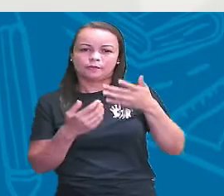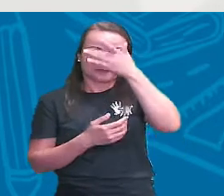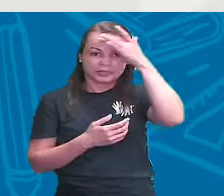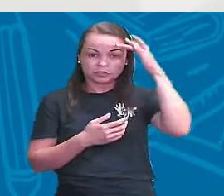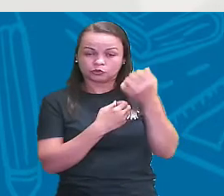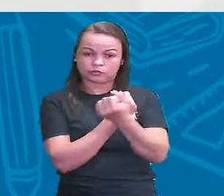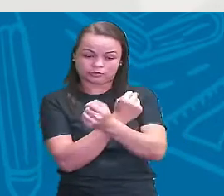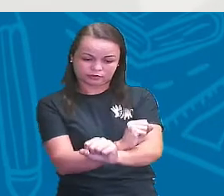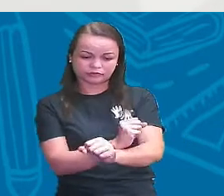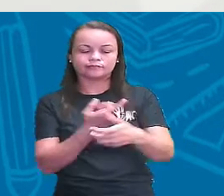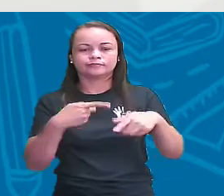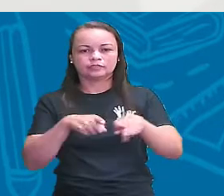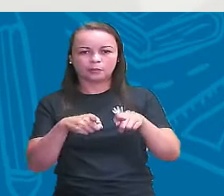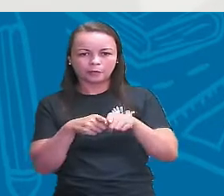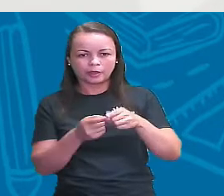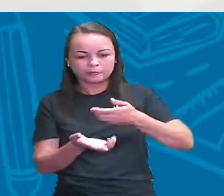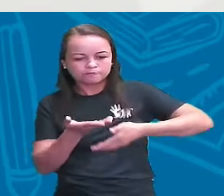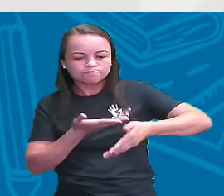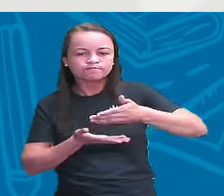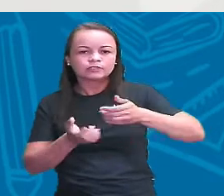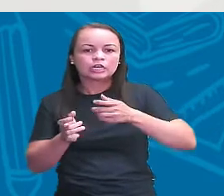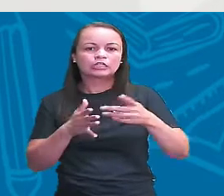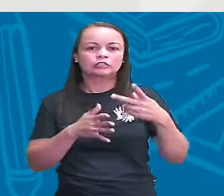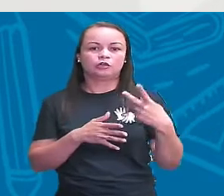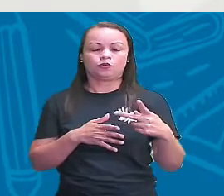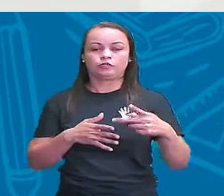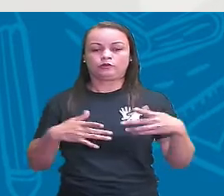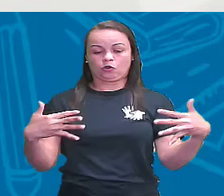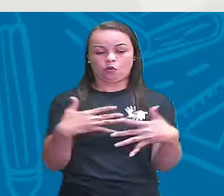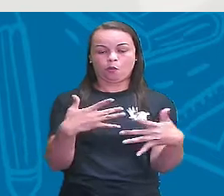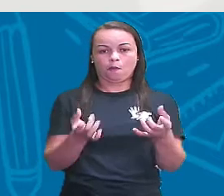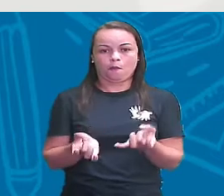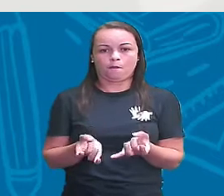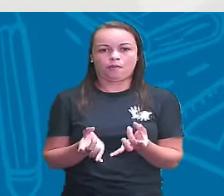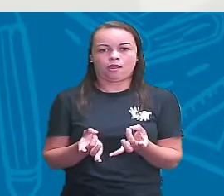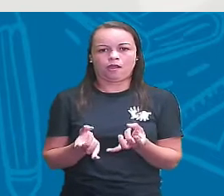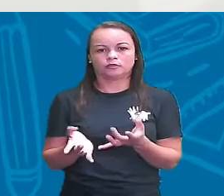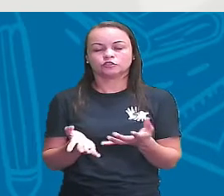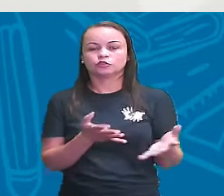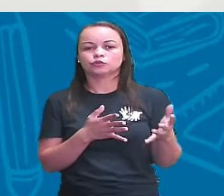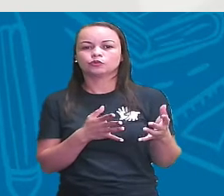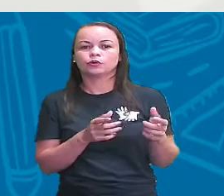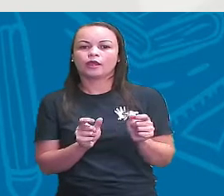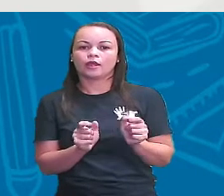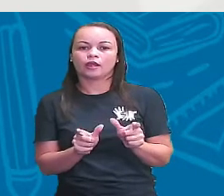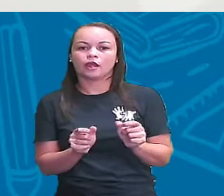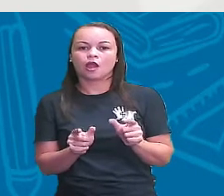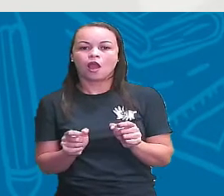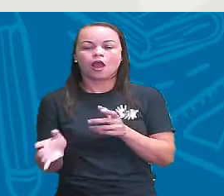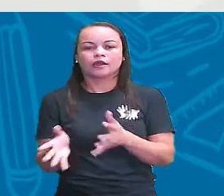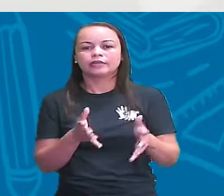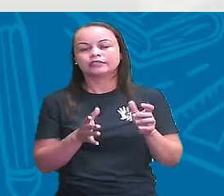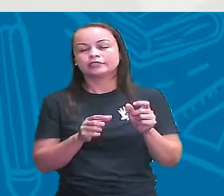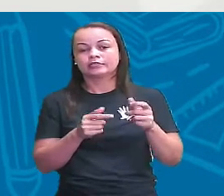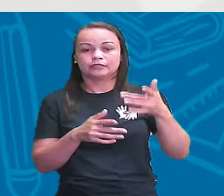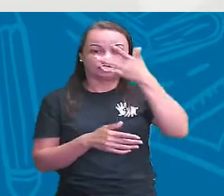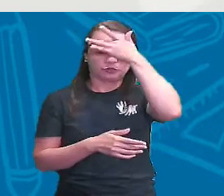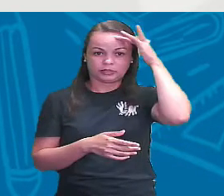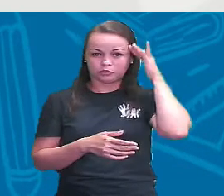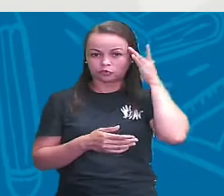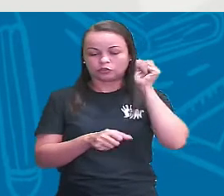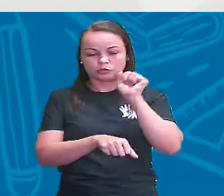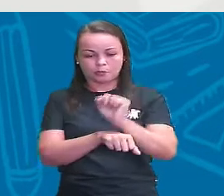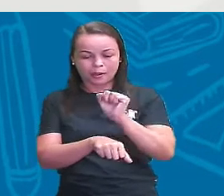o Ifé, ele era um entreposto comercial, era um local em que as caravanas paravam para poder comercializar